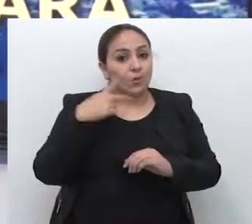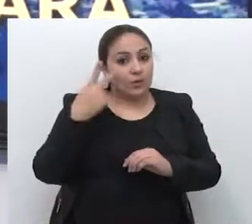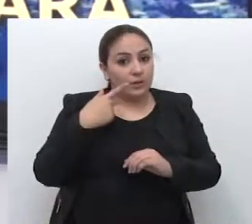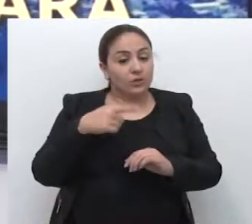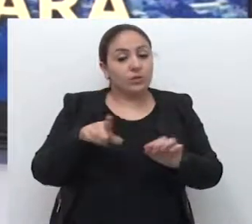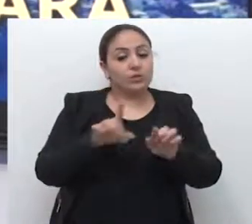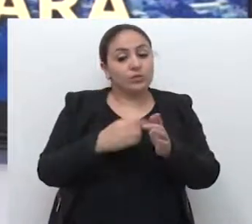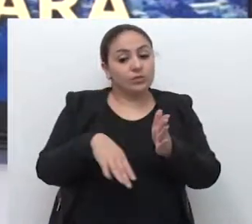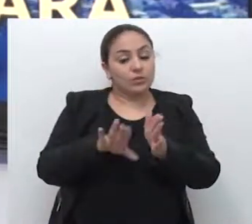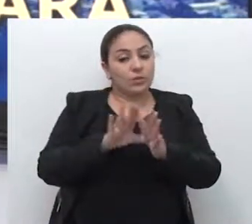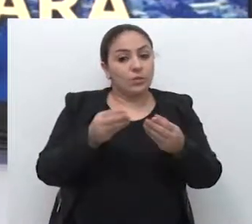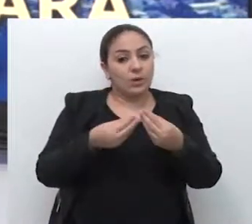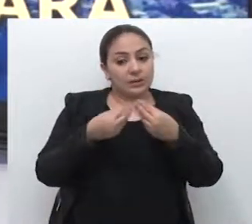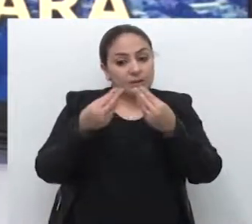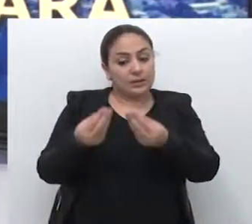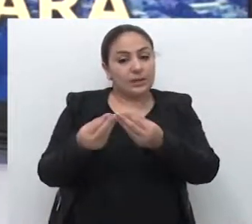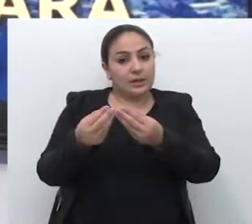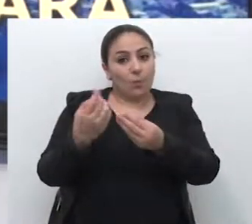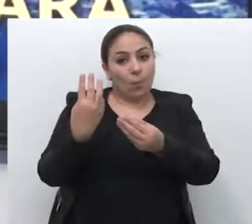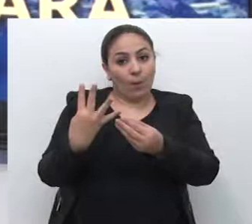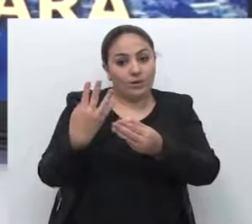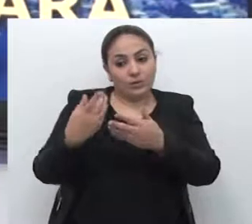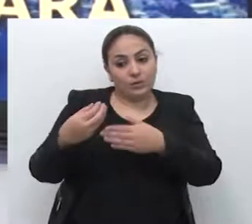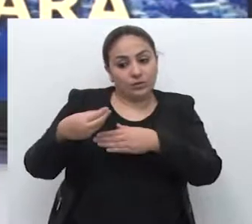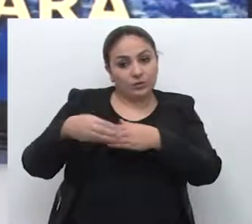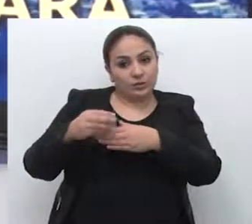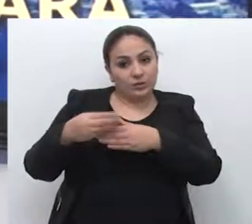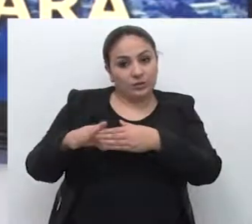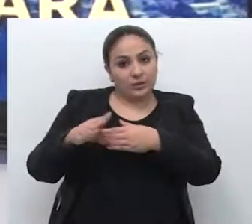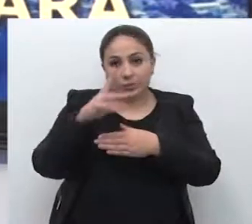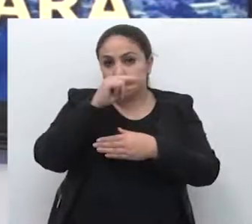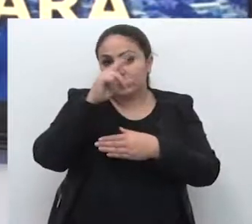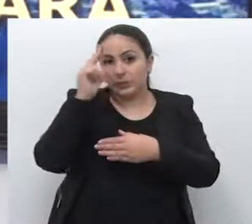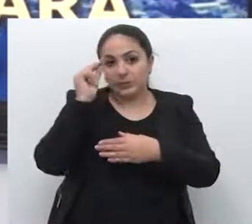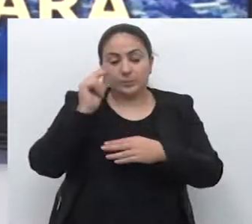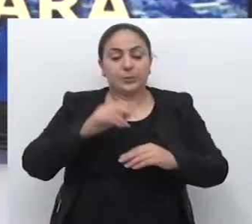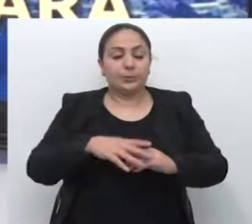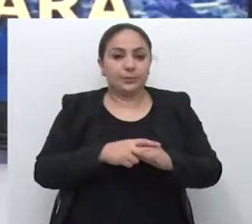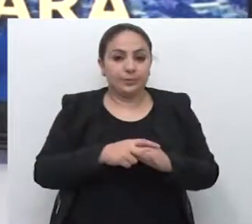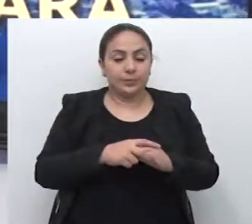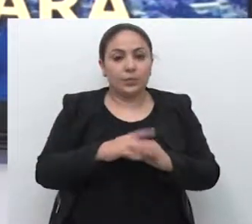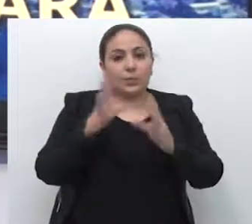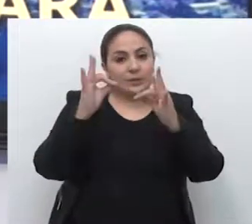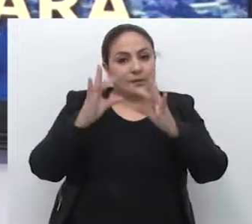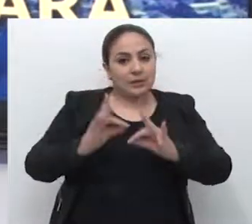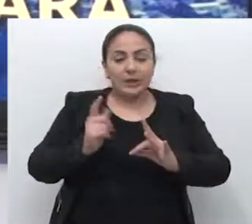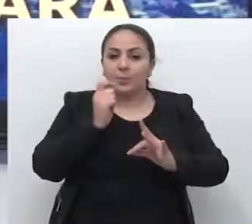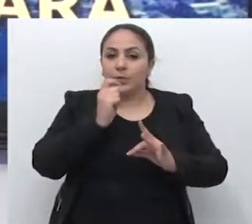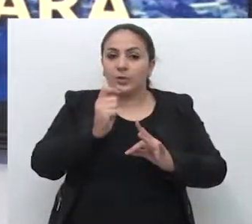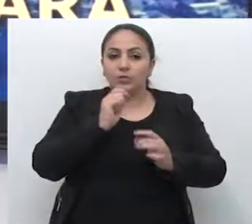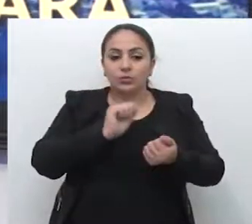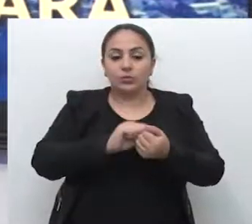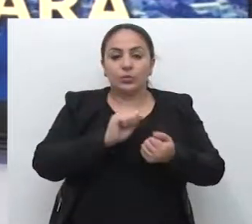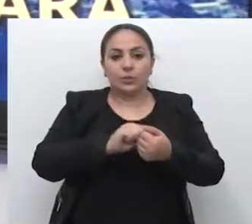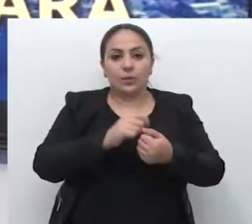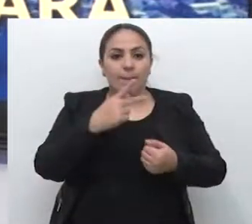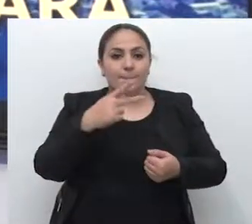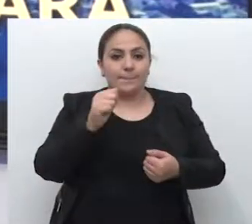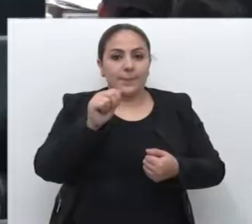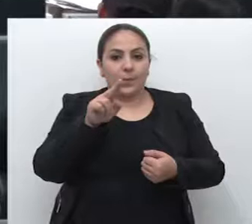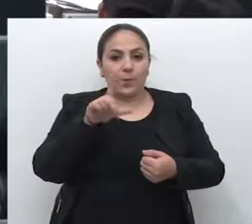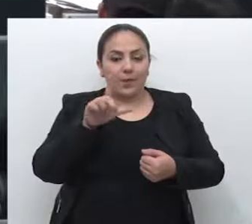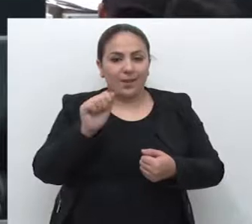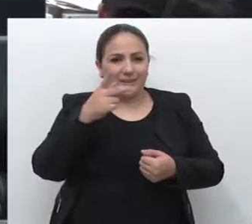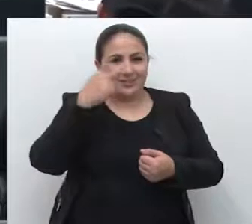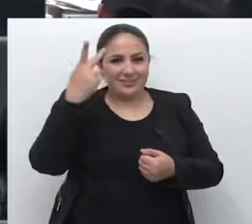O socialista chegou a encaminhar 4 indicações ao Poder Executivo. Os detalhes na reportagem de Paula